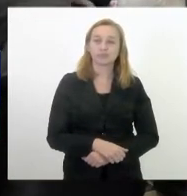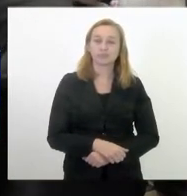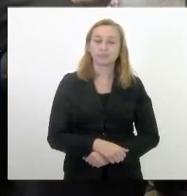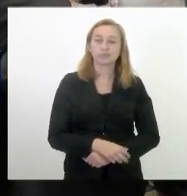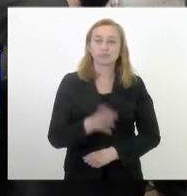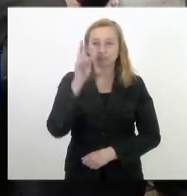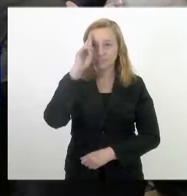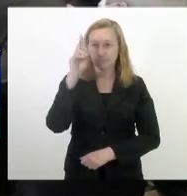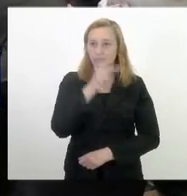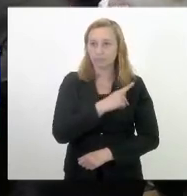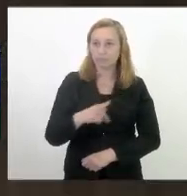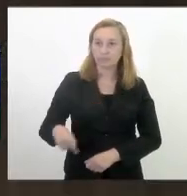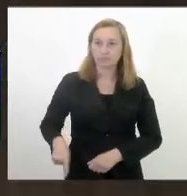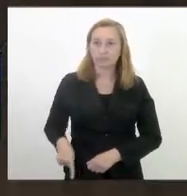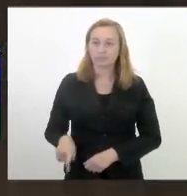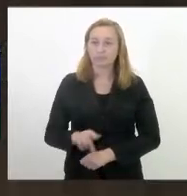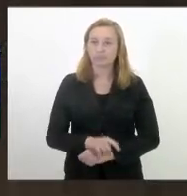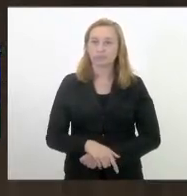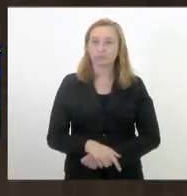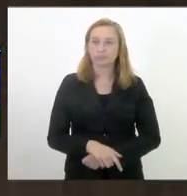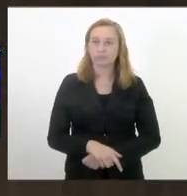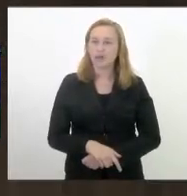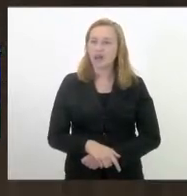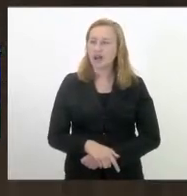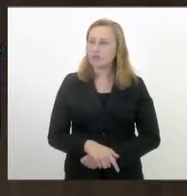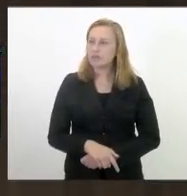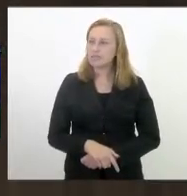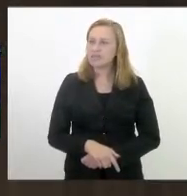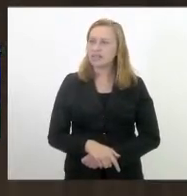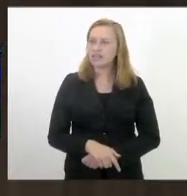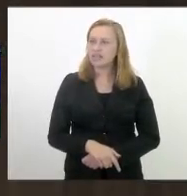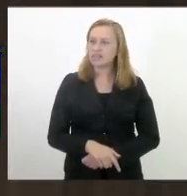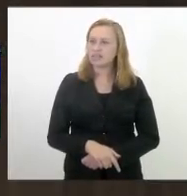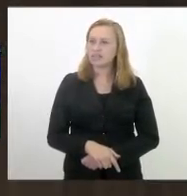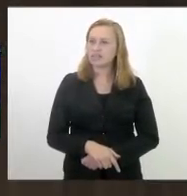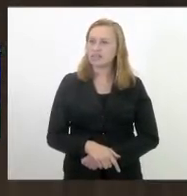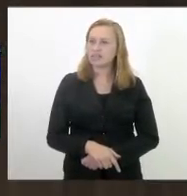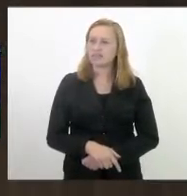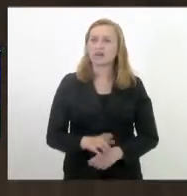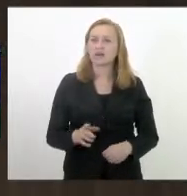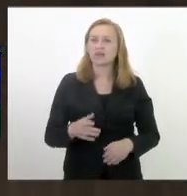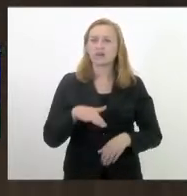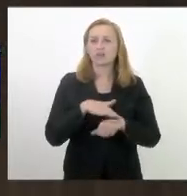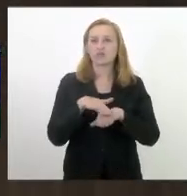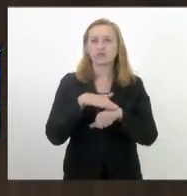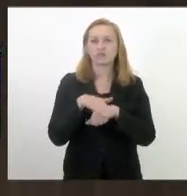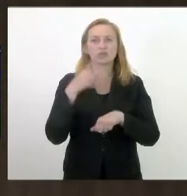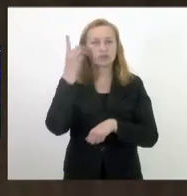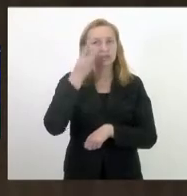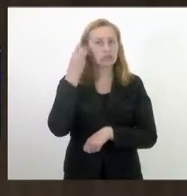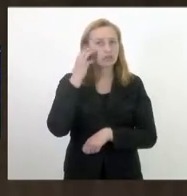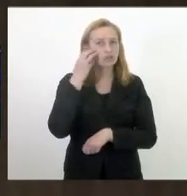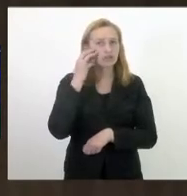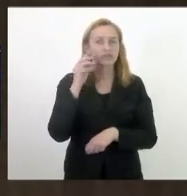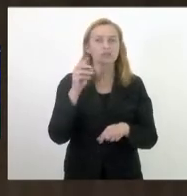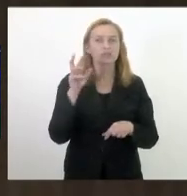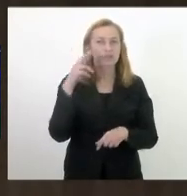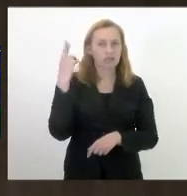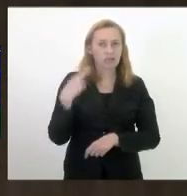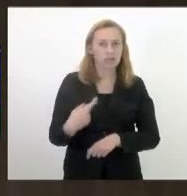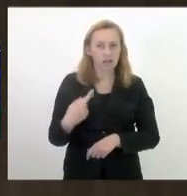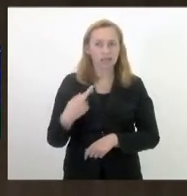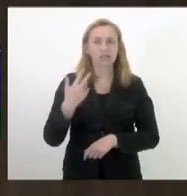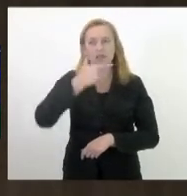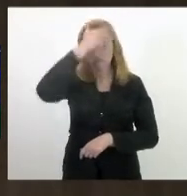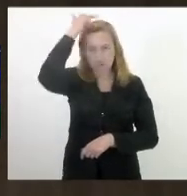Senhor presidente, eu antes de... Queria dizer que, conversando com o deputado Valdec, deputada Renata, deputado Luiz Paulo,